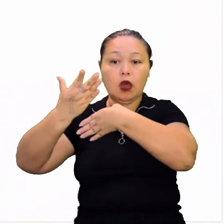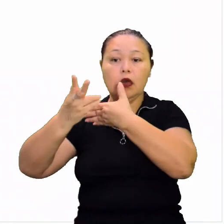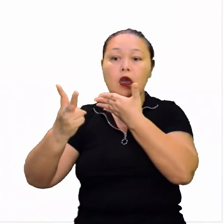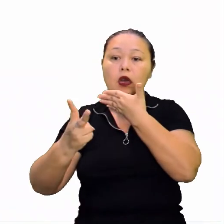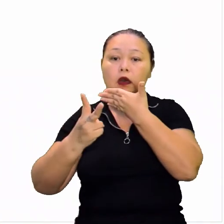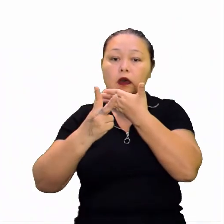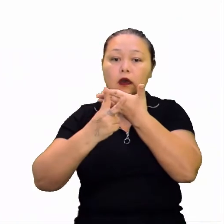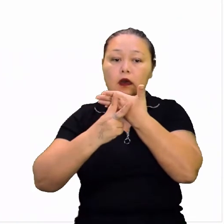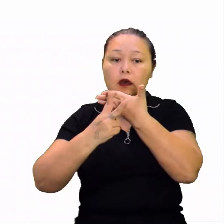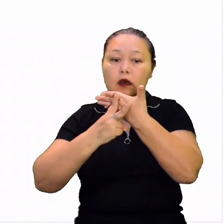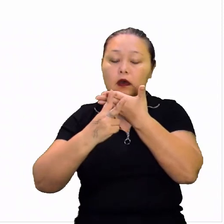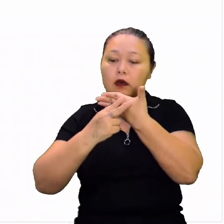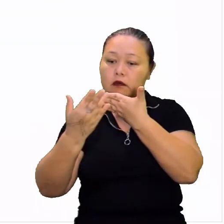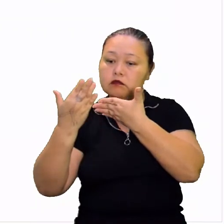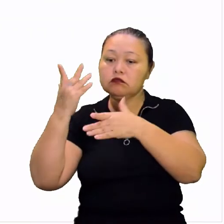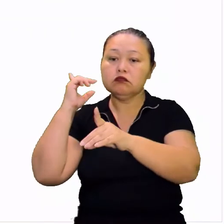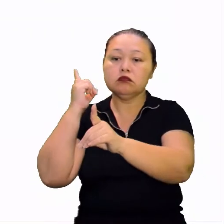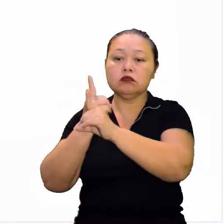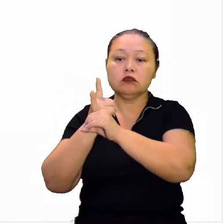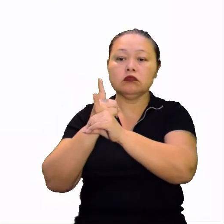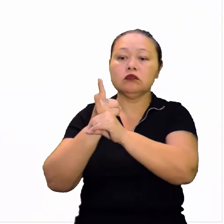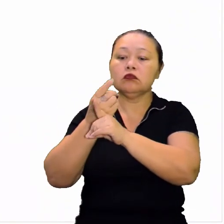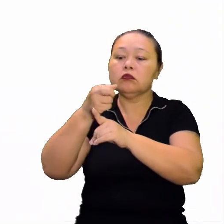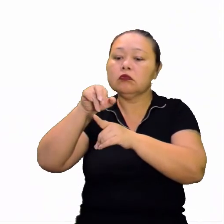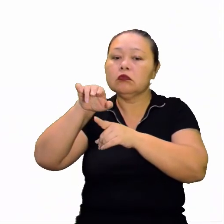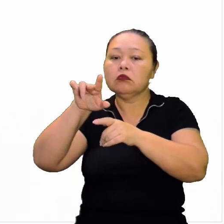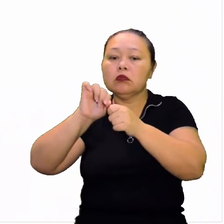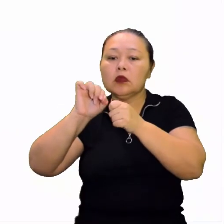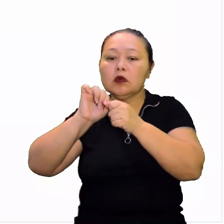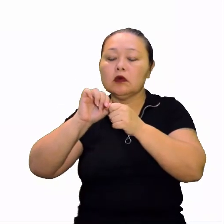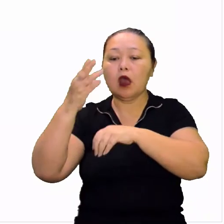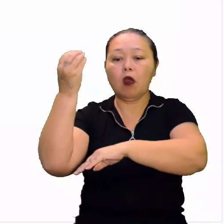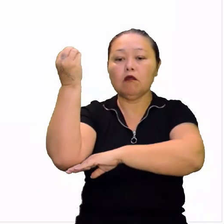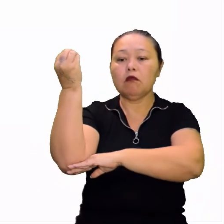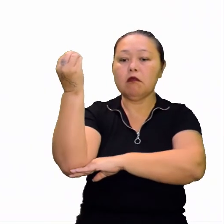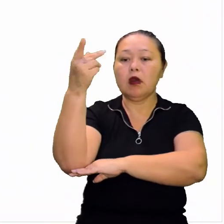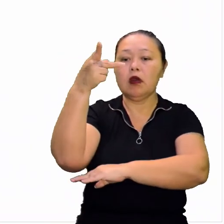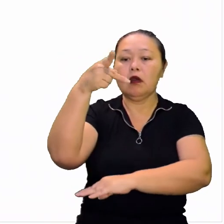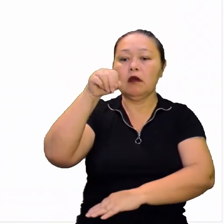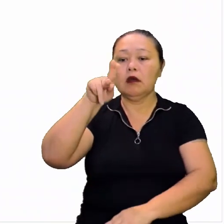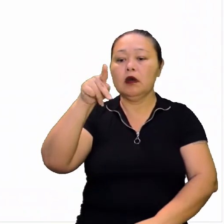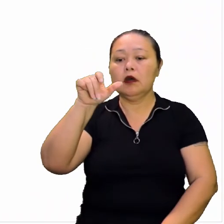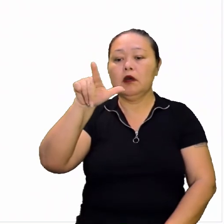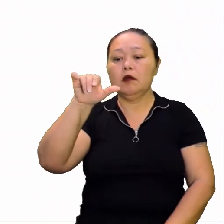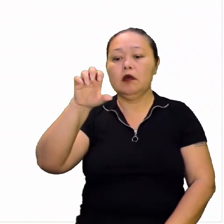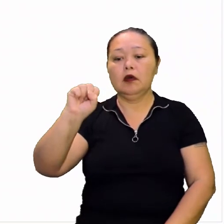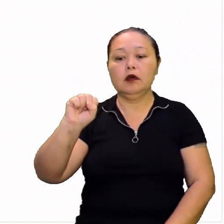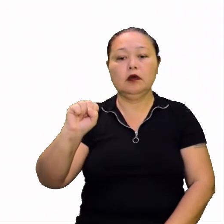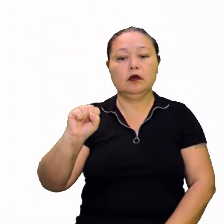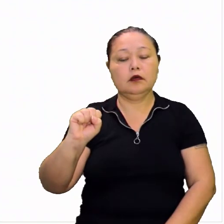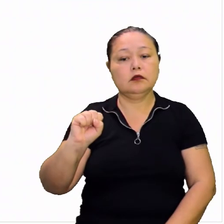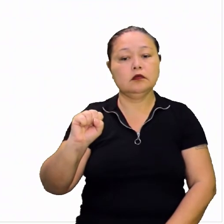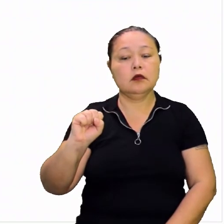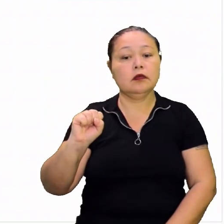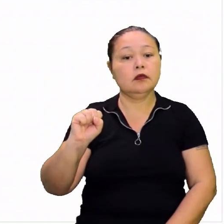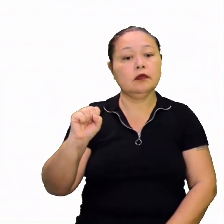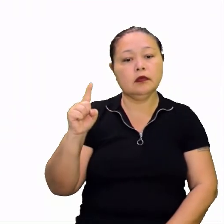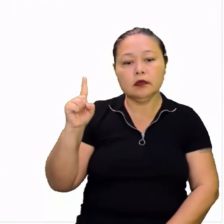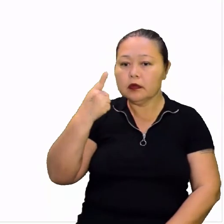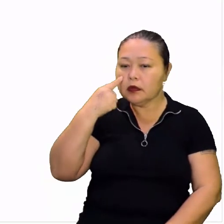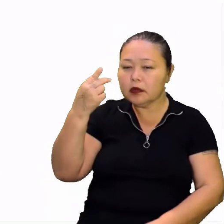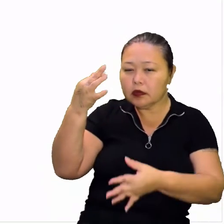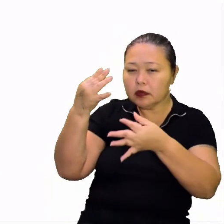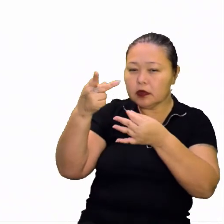vidrados, que foram encontrados nas ruínas de um palácio em Persépolis. E